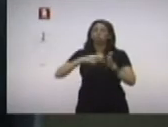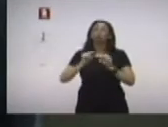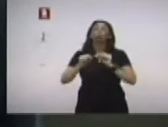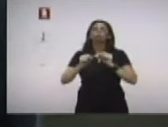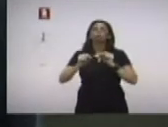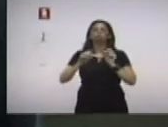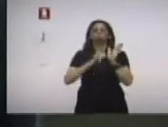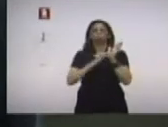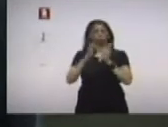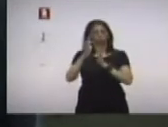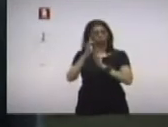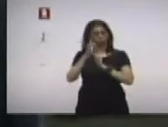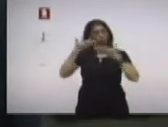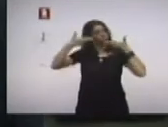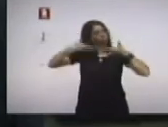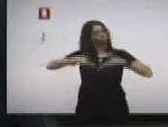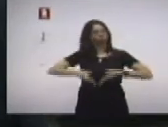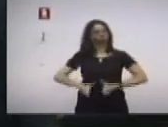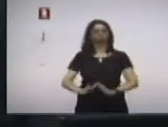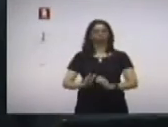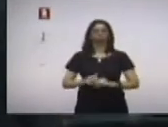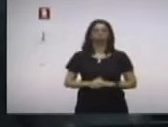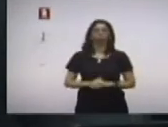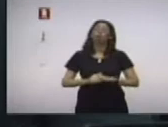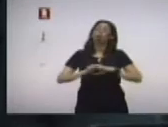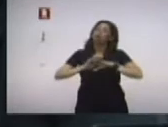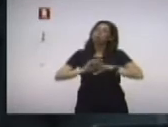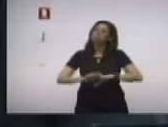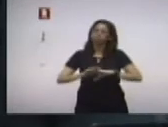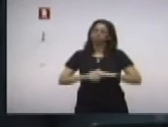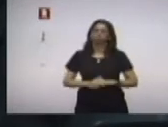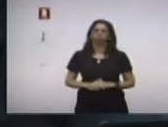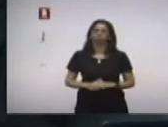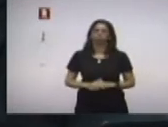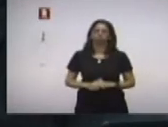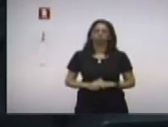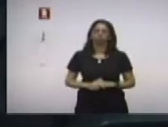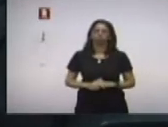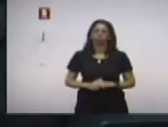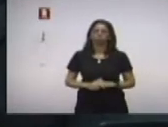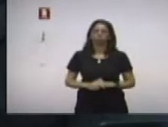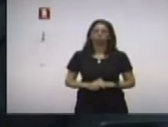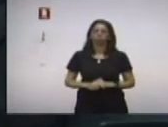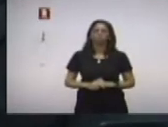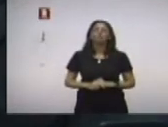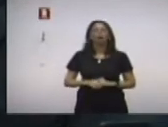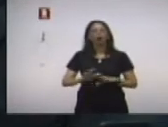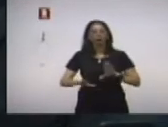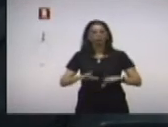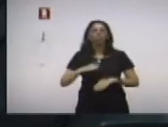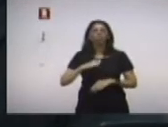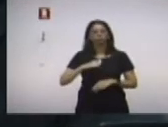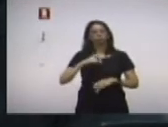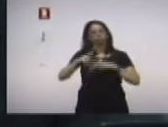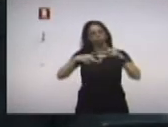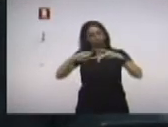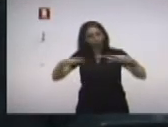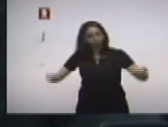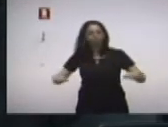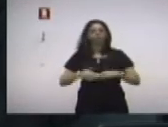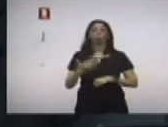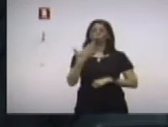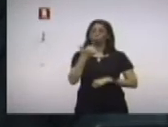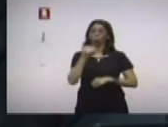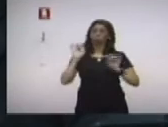de Jesus Cristo Oi e aí é claro que a troca de presentes é importante a ceia